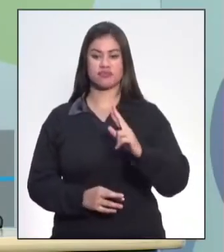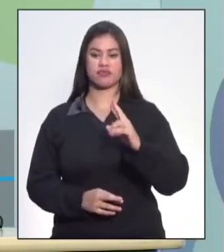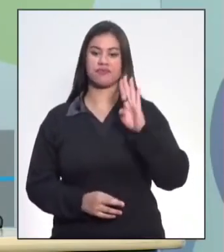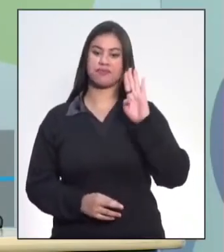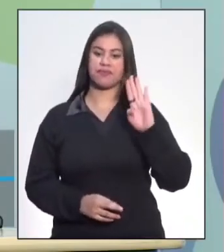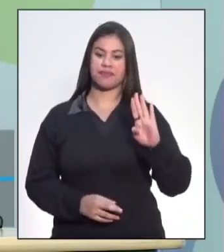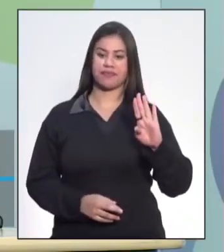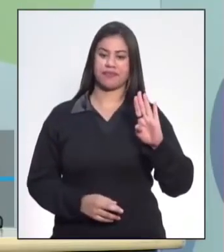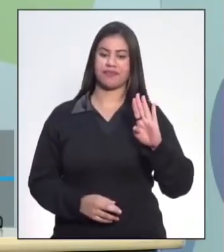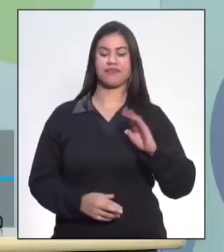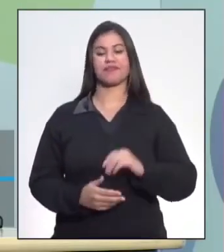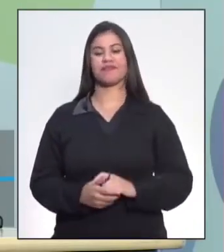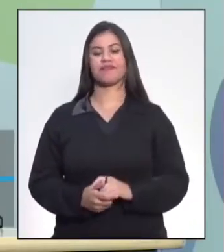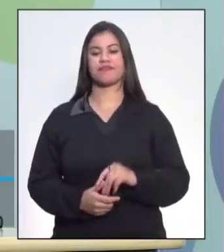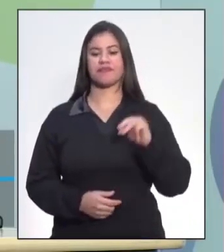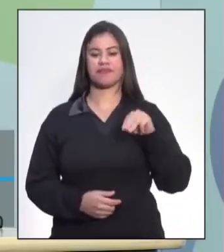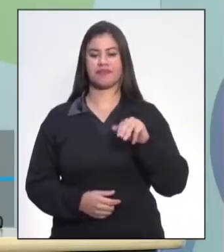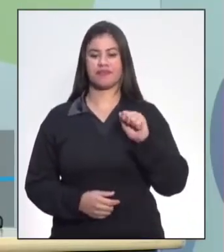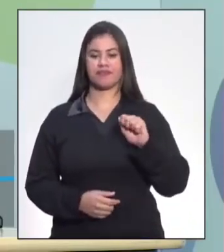B, o Matheus